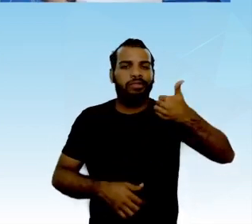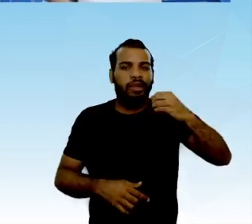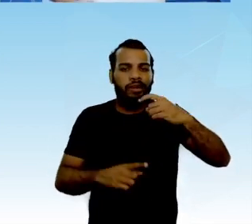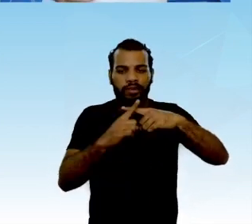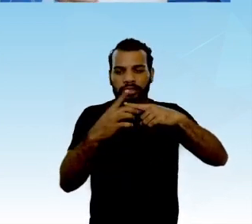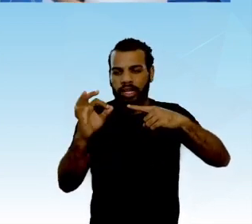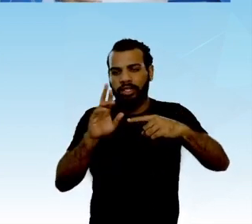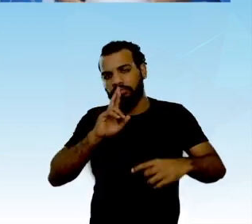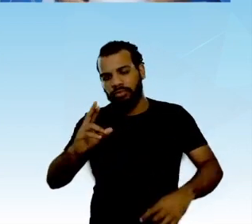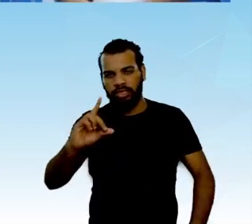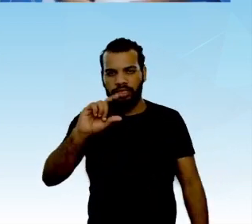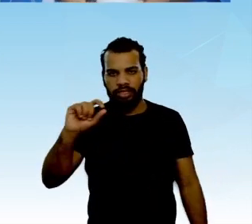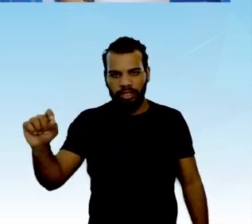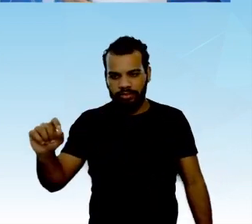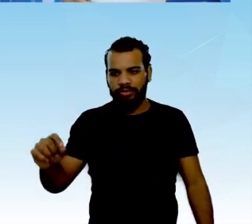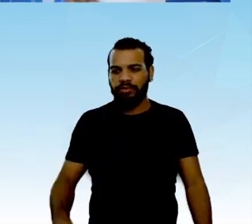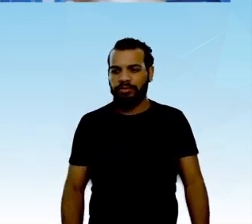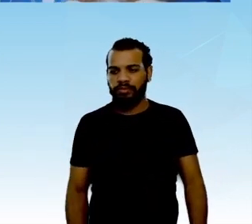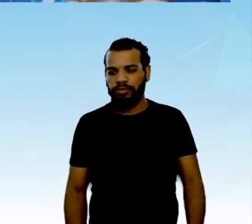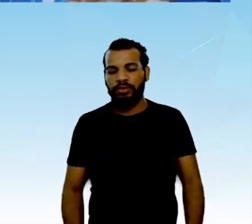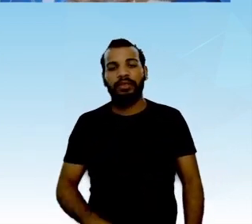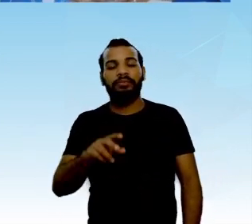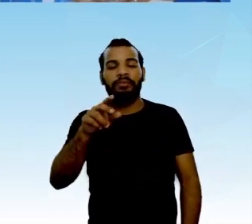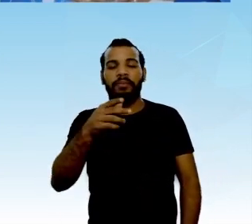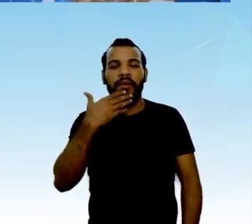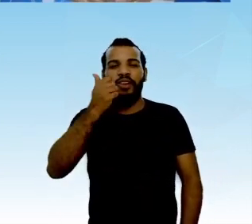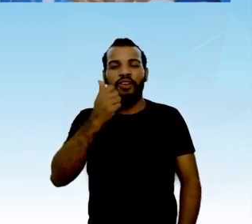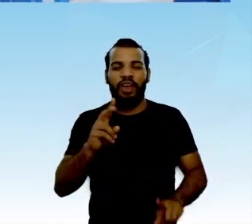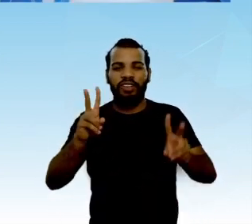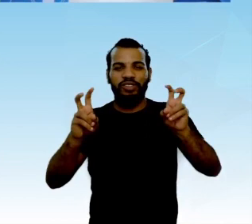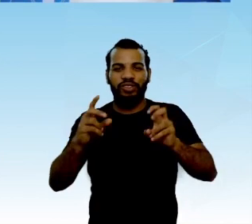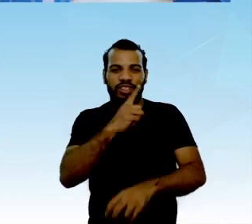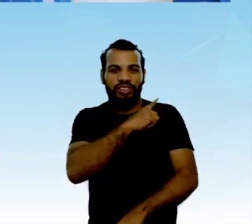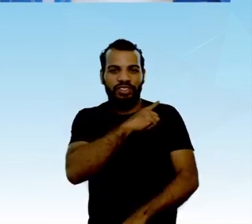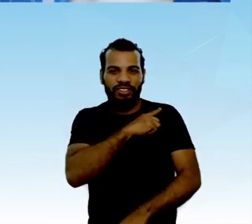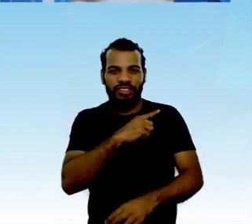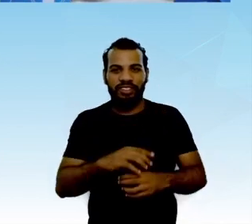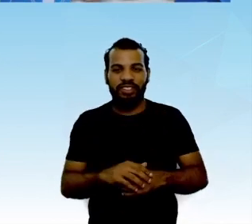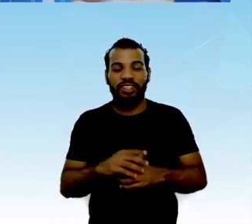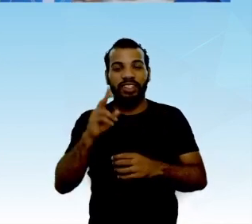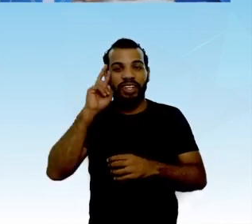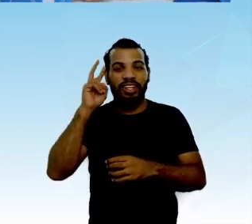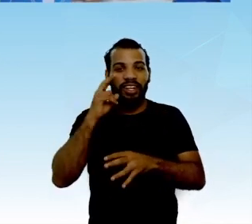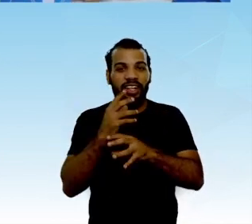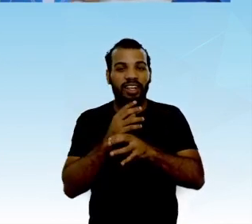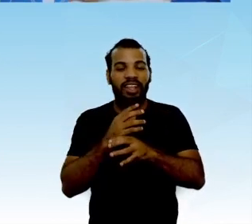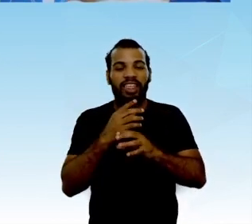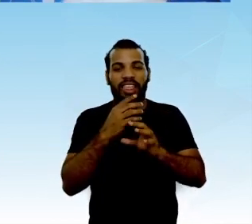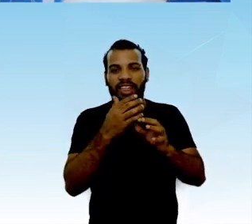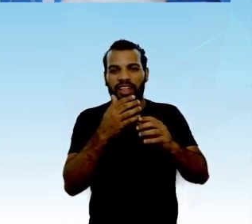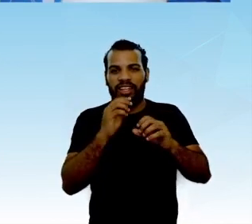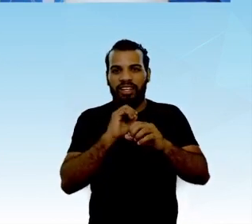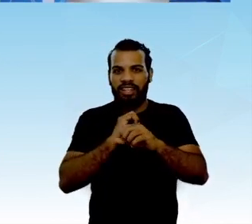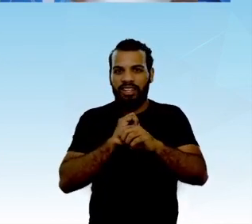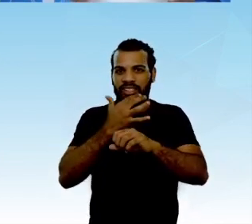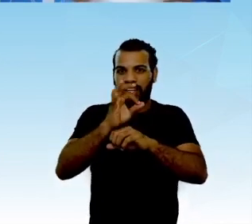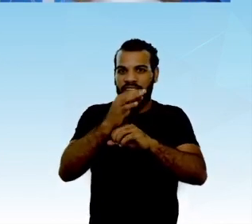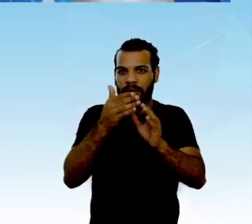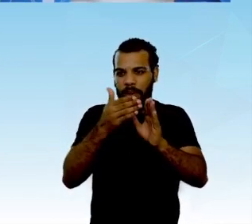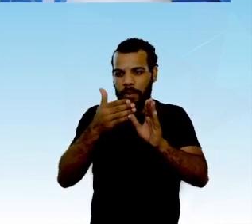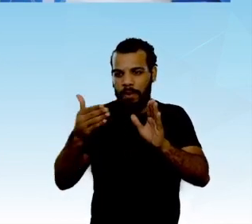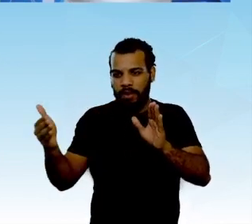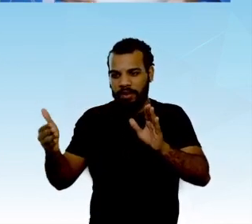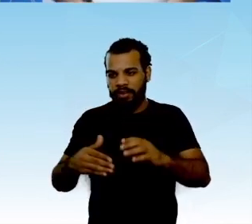melhor a gente trabalhar naquele assunto do primeiro ano chamado notação científica. Trabalhar com